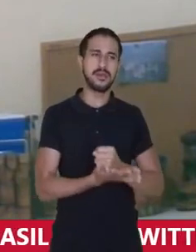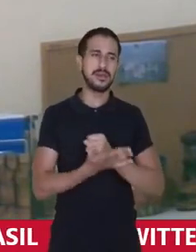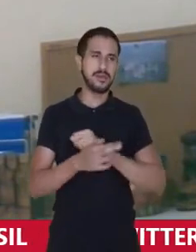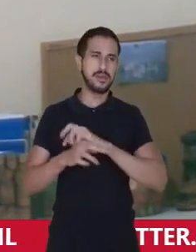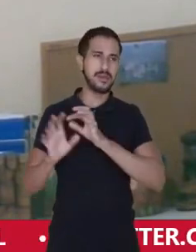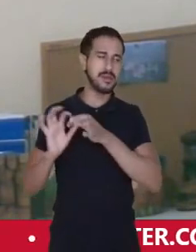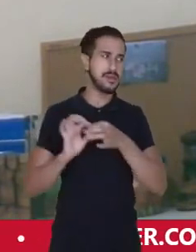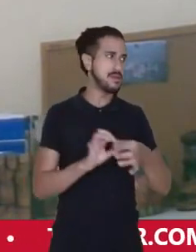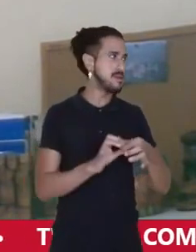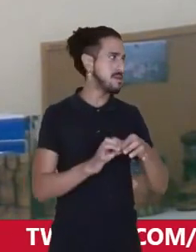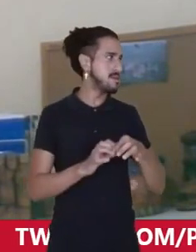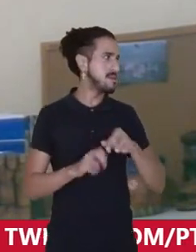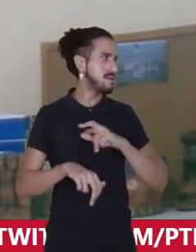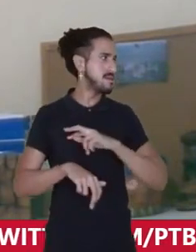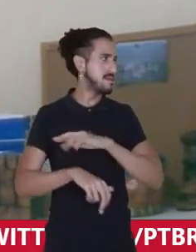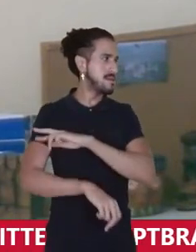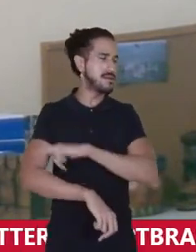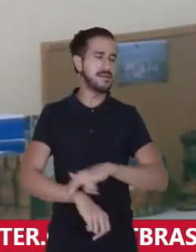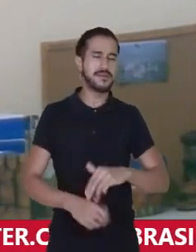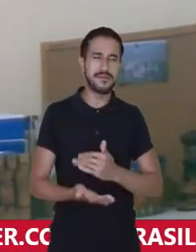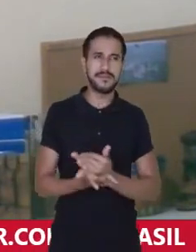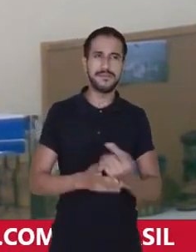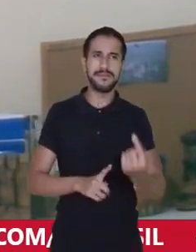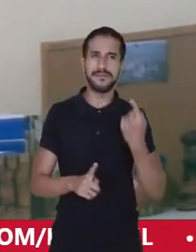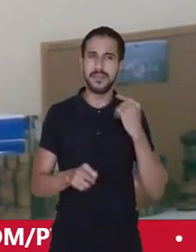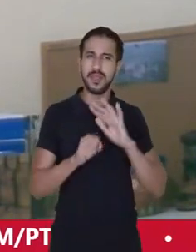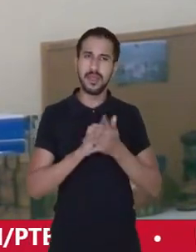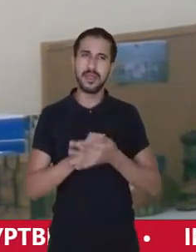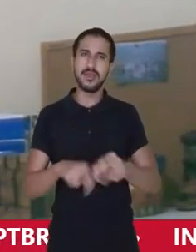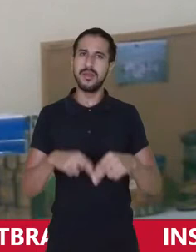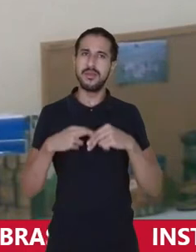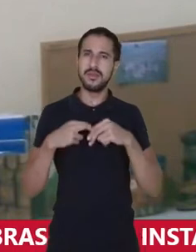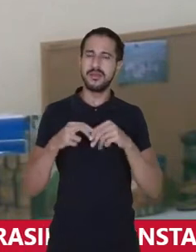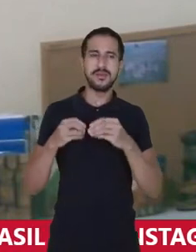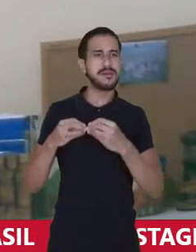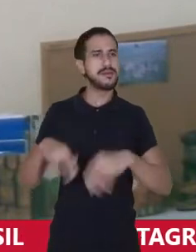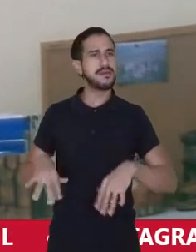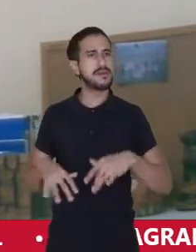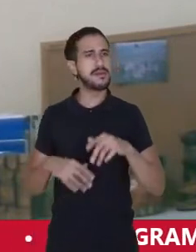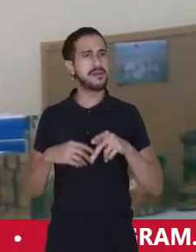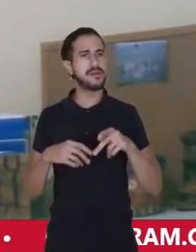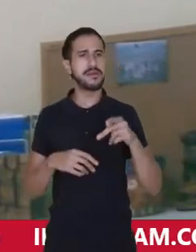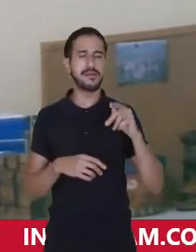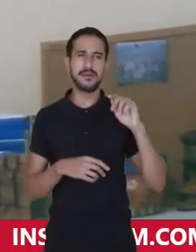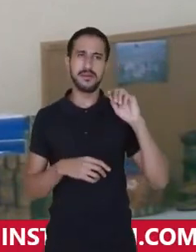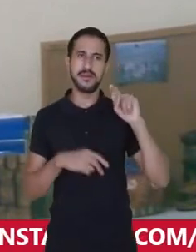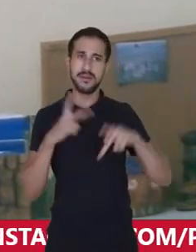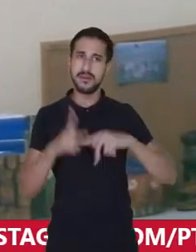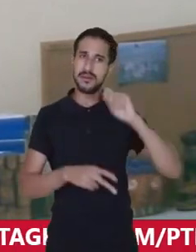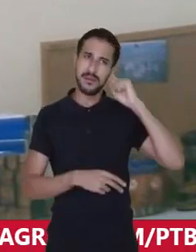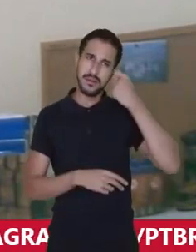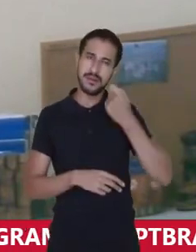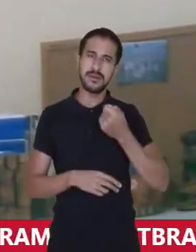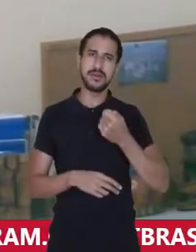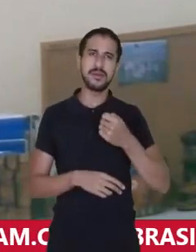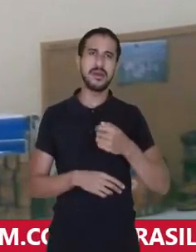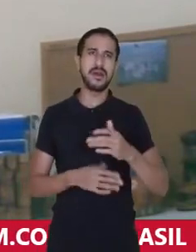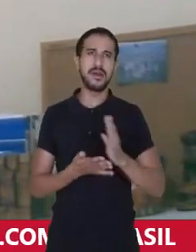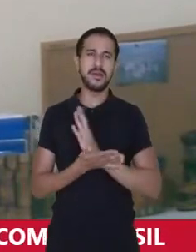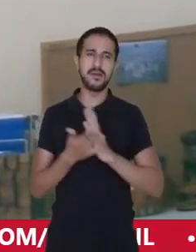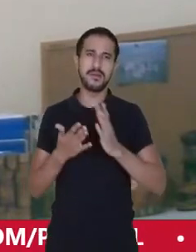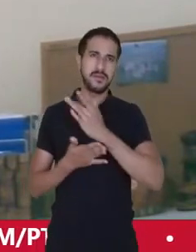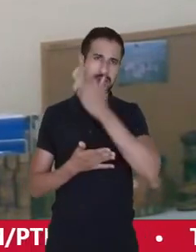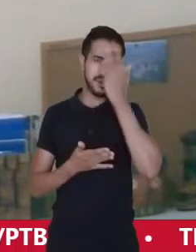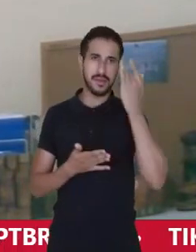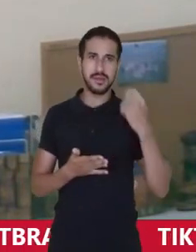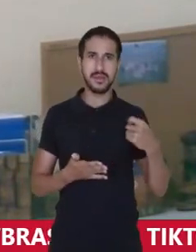vêm aparecendo desde o início da pandemia, vem se mostrando por conta da precarização social da população negra. Aqueles sujeitos que são obrigados a